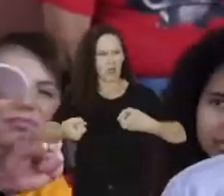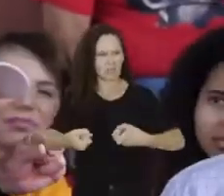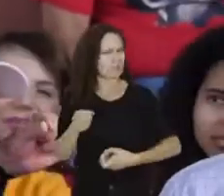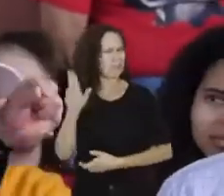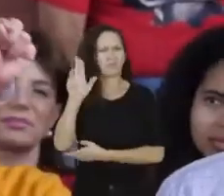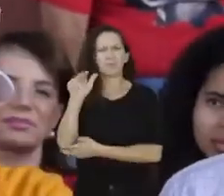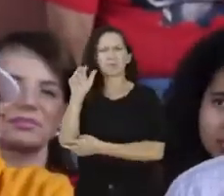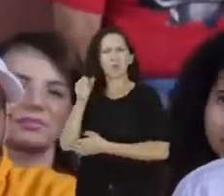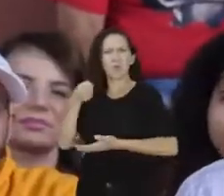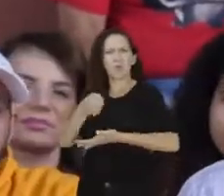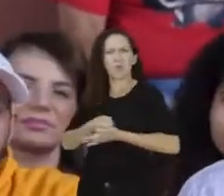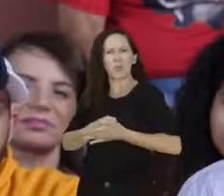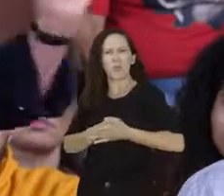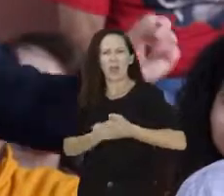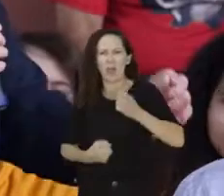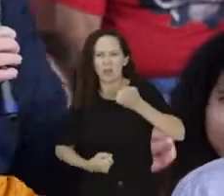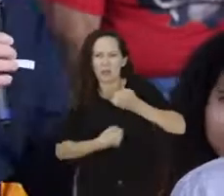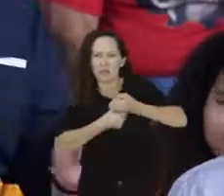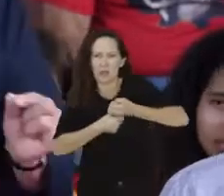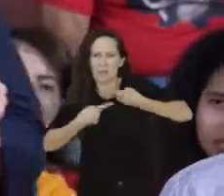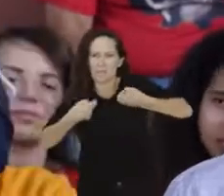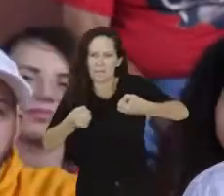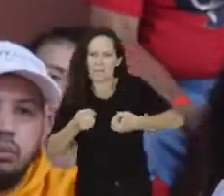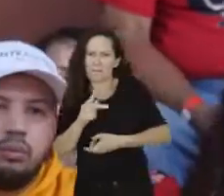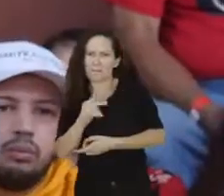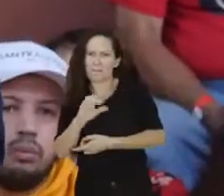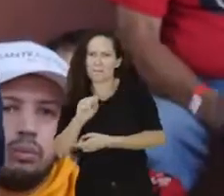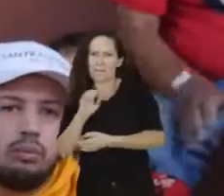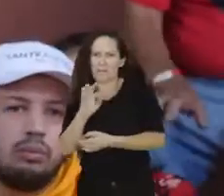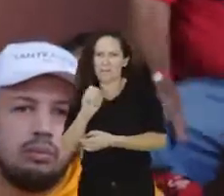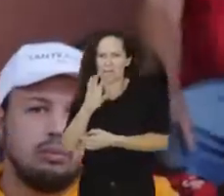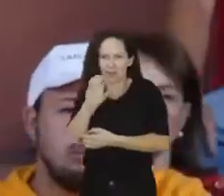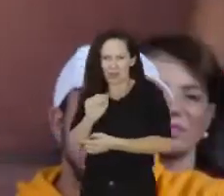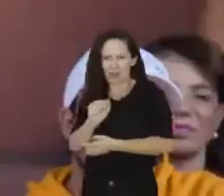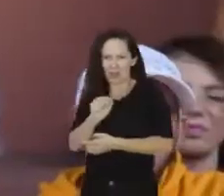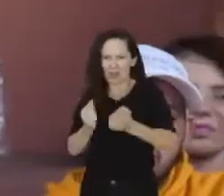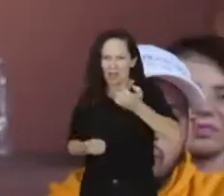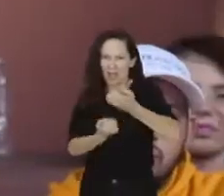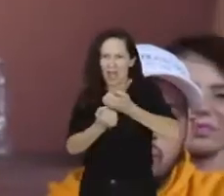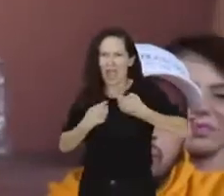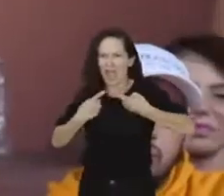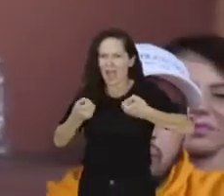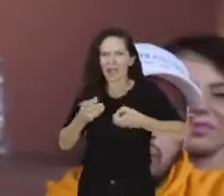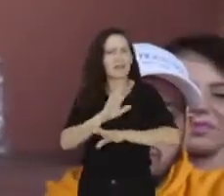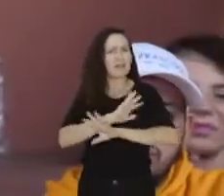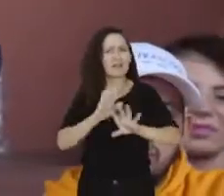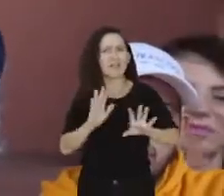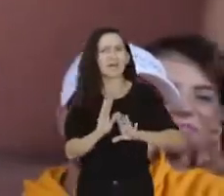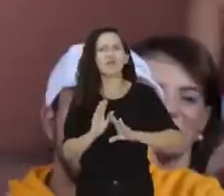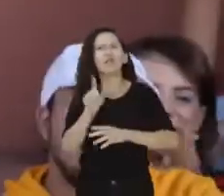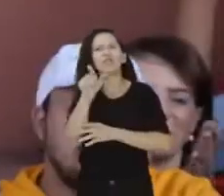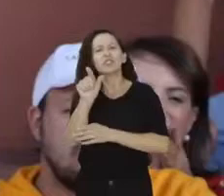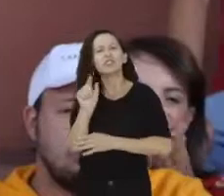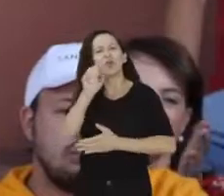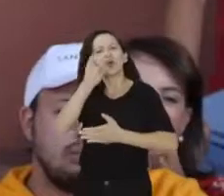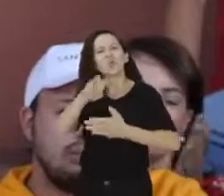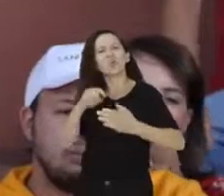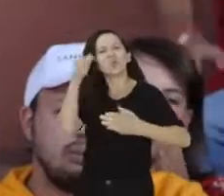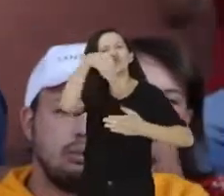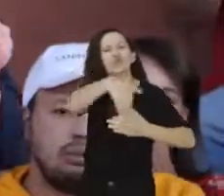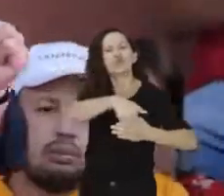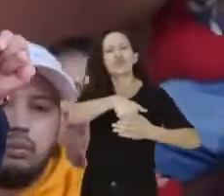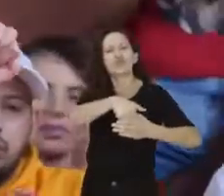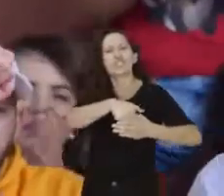pistola. Você não tem que comprar bala. Você não tem que comprar arma. Tira o seu título de eleitor e dê um tiro,